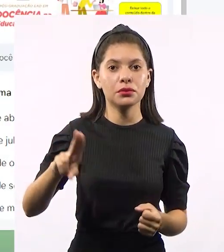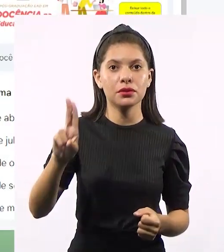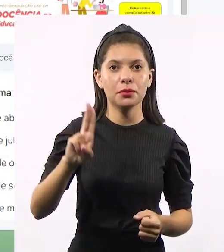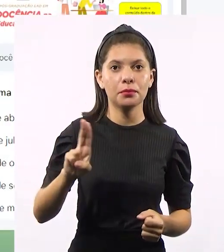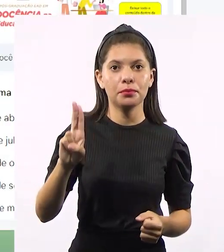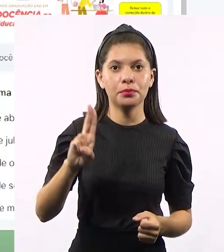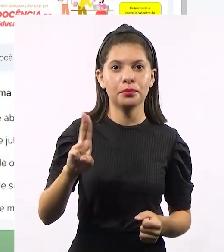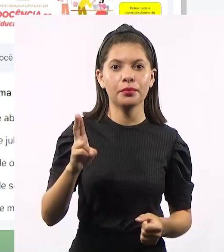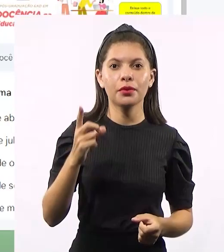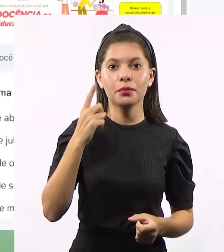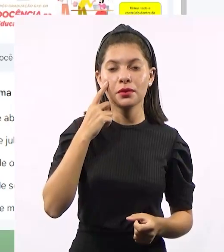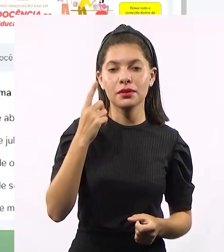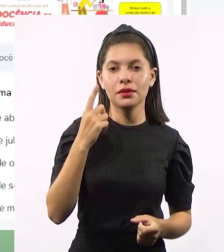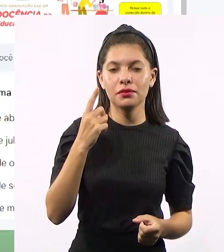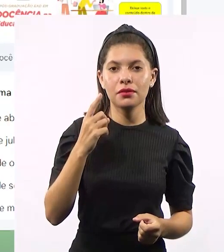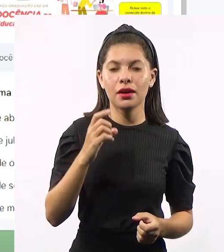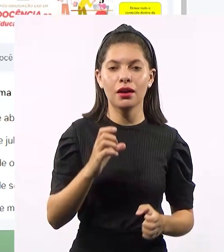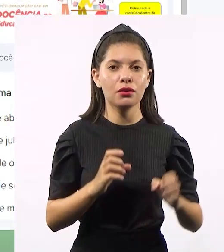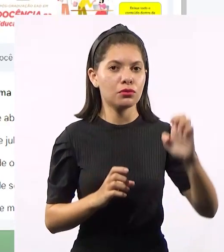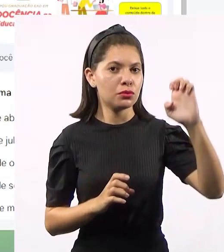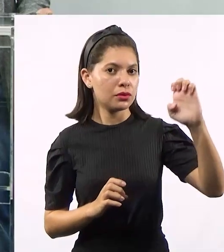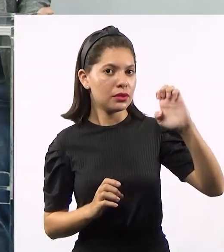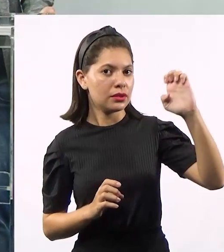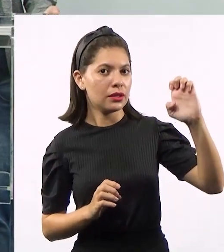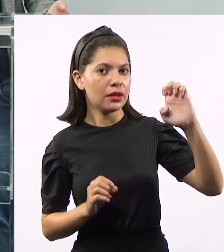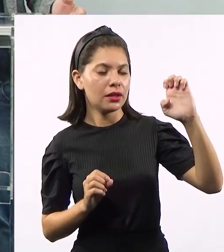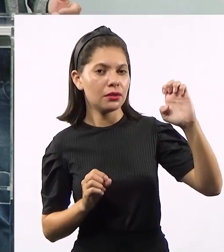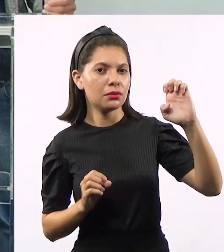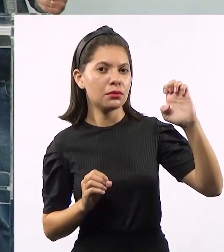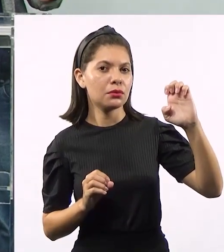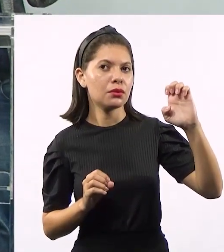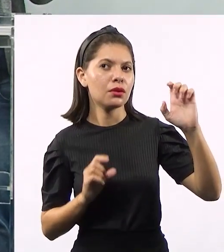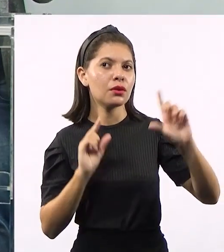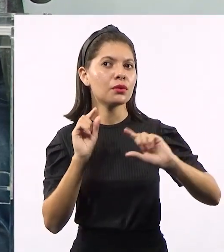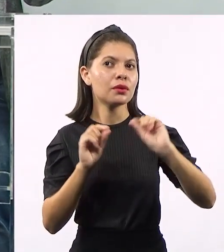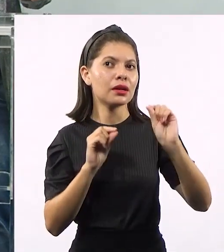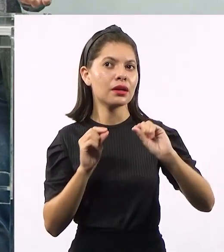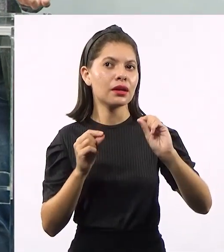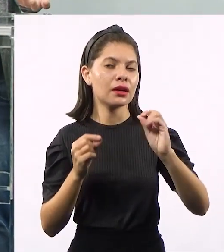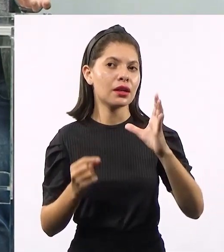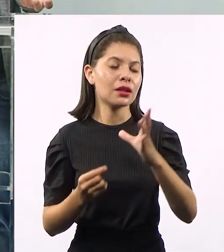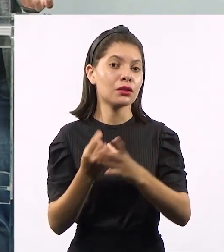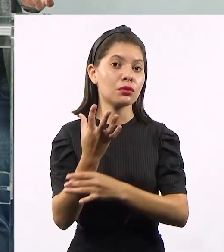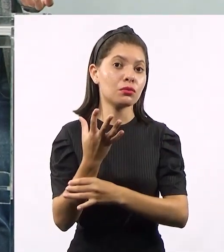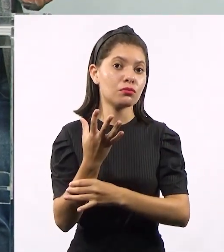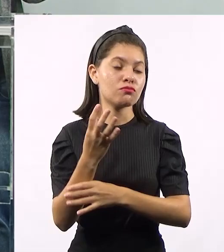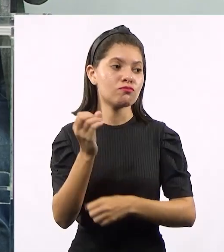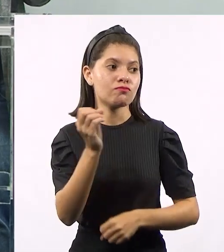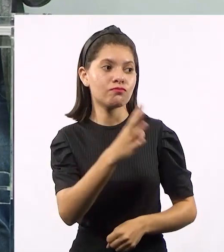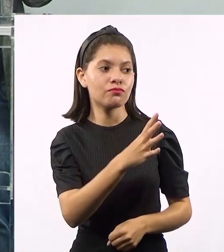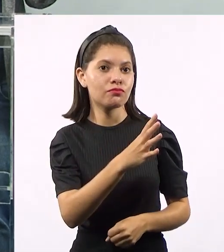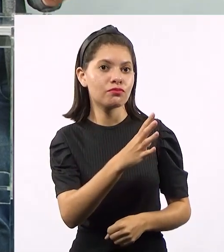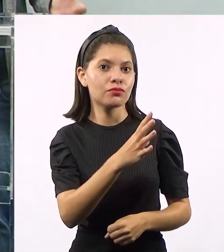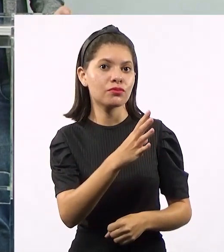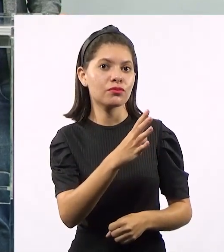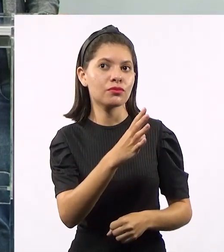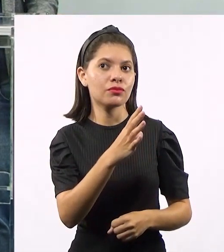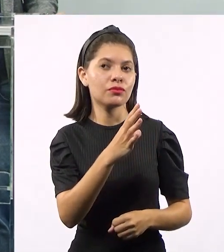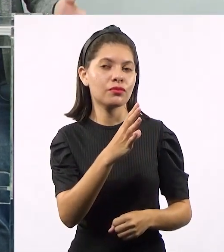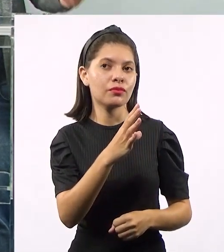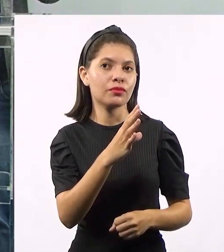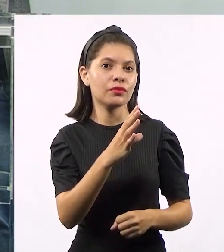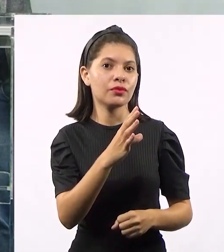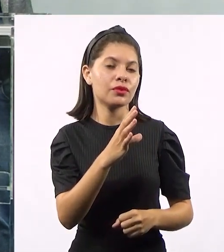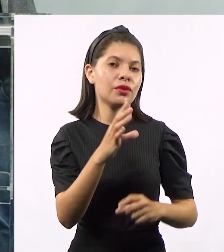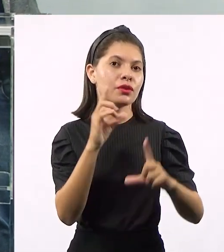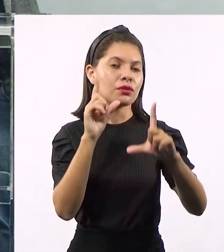canto esquerdo superior, eu tenho a opção de novo, que permite criar um novo documento. Então, quando eu clico no novo documento,